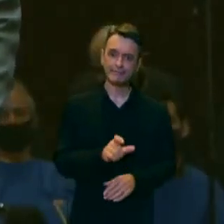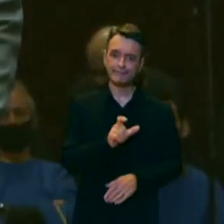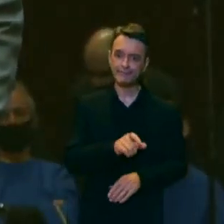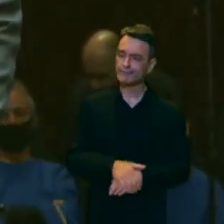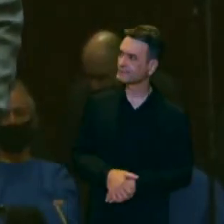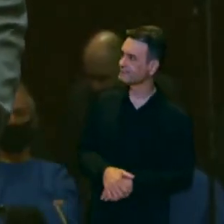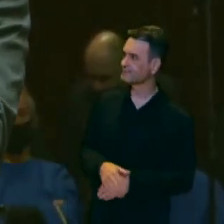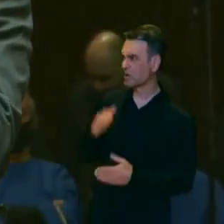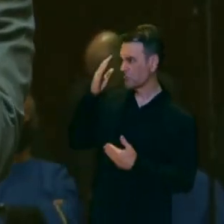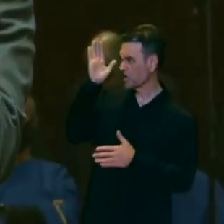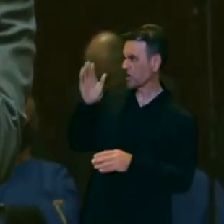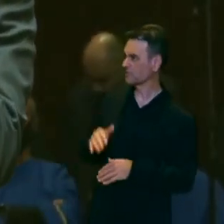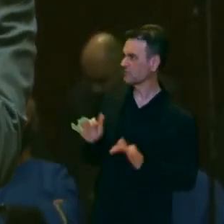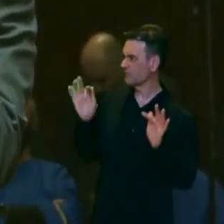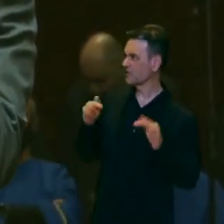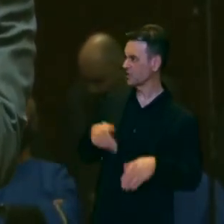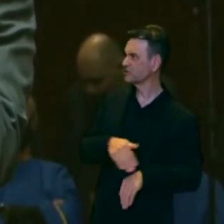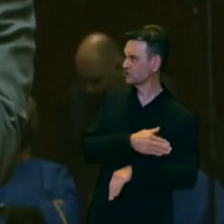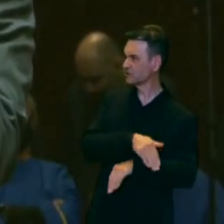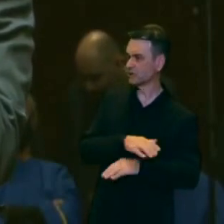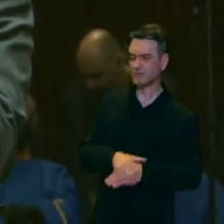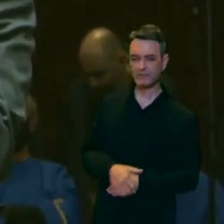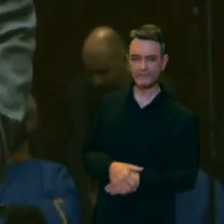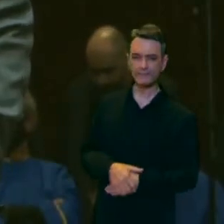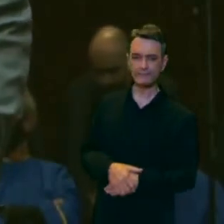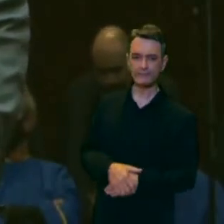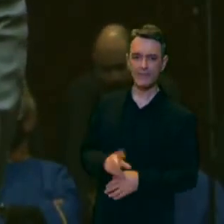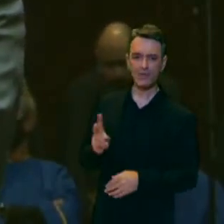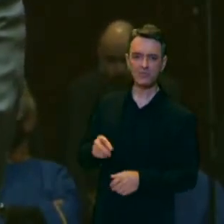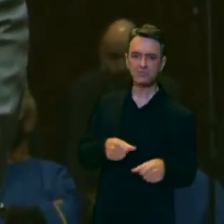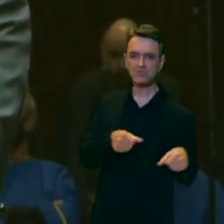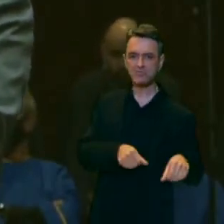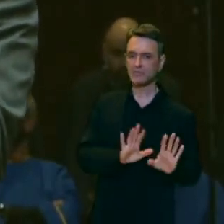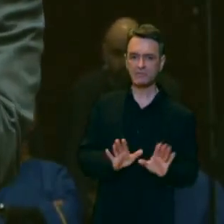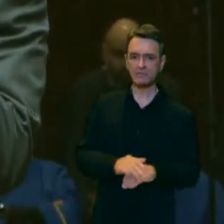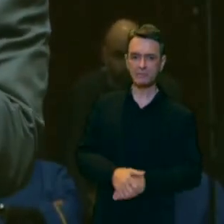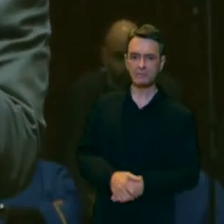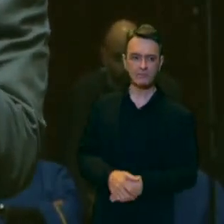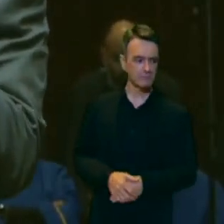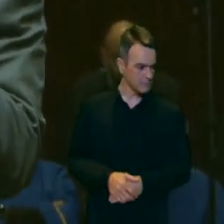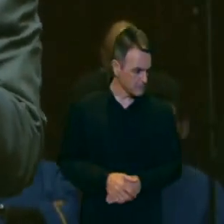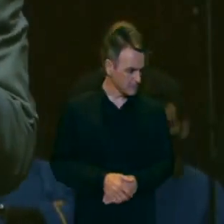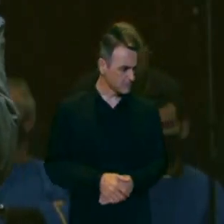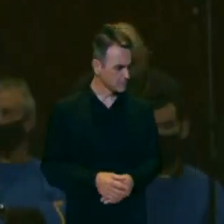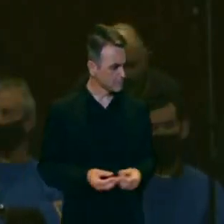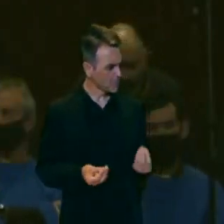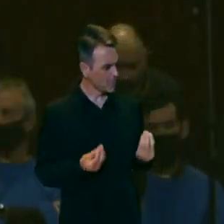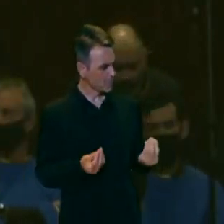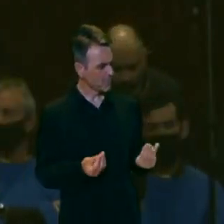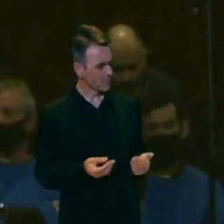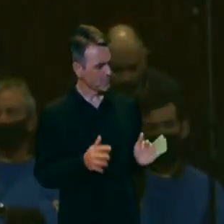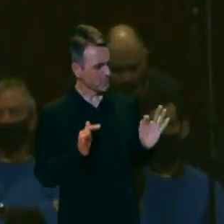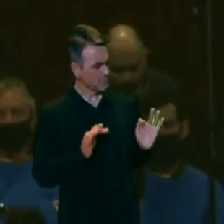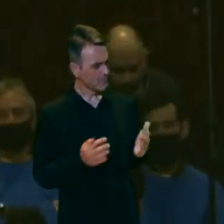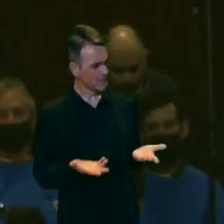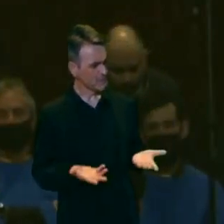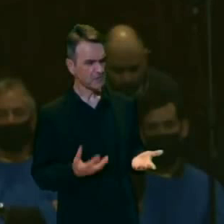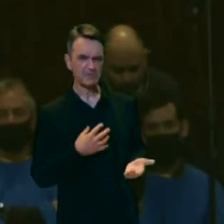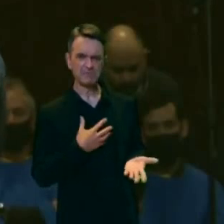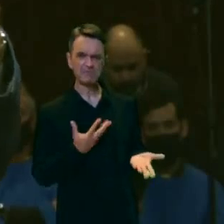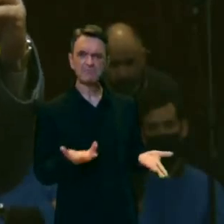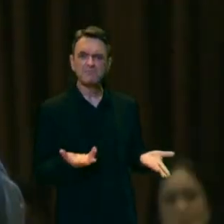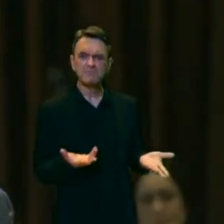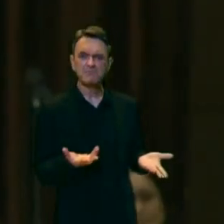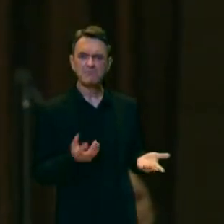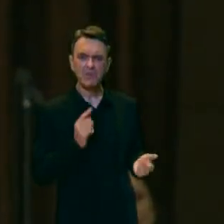não, obrigado, eu estou feliz aqui na rua. E você olha e diz assim: como está feliz? Está